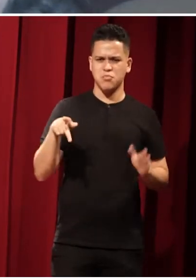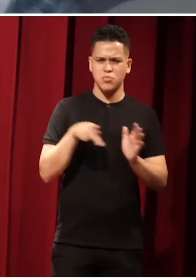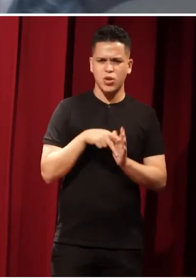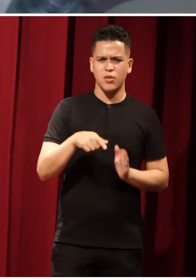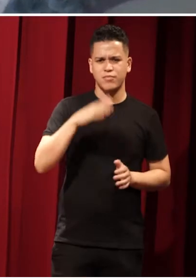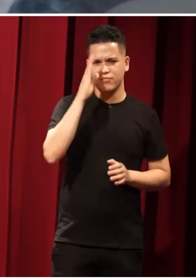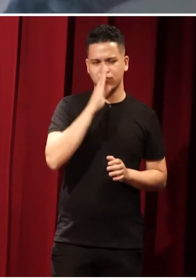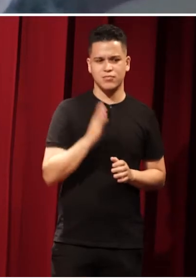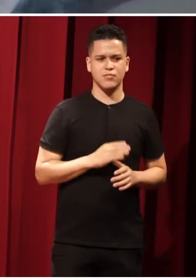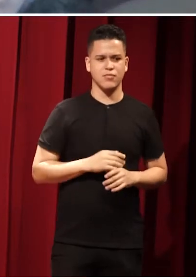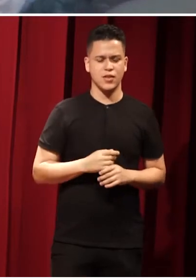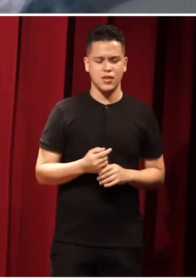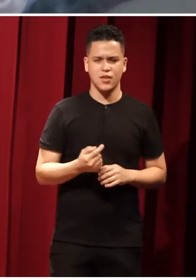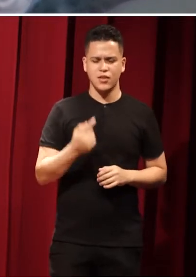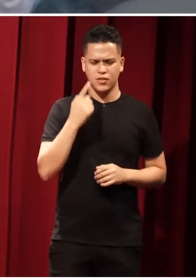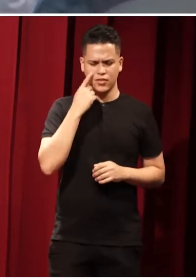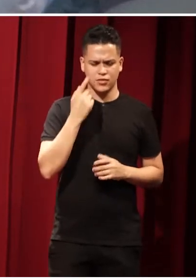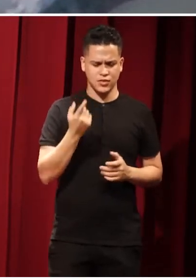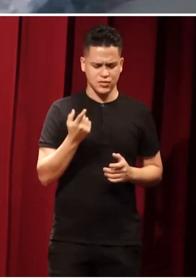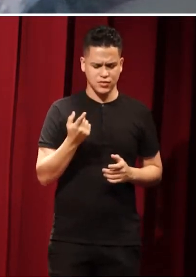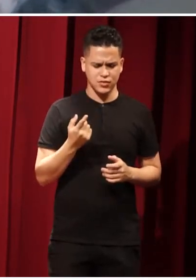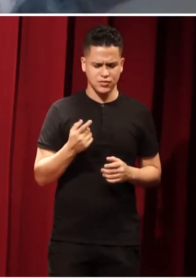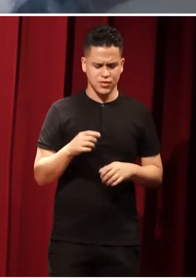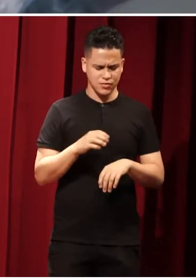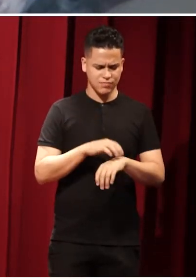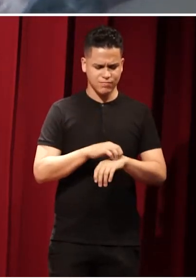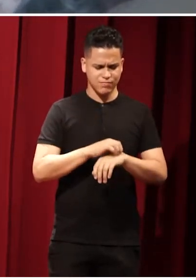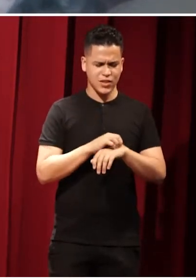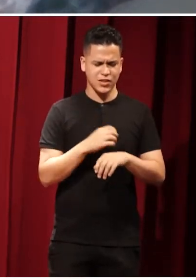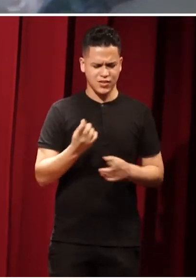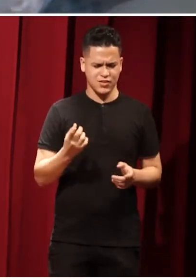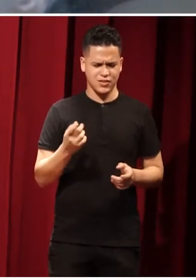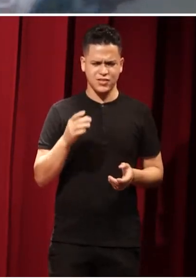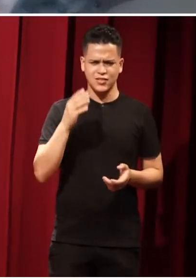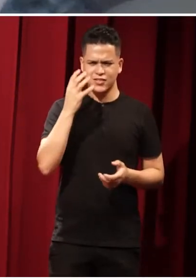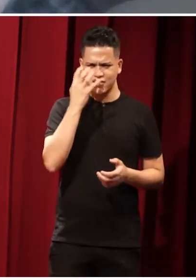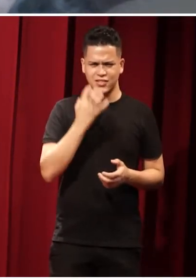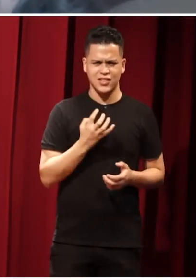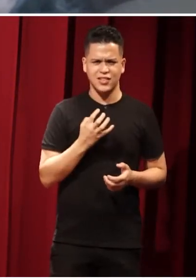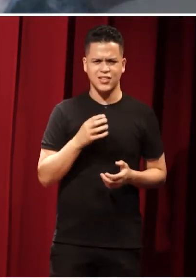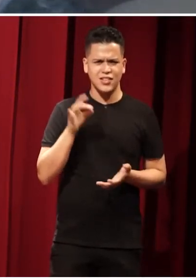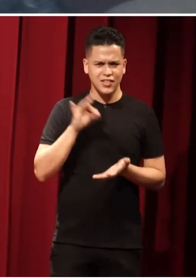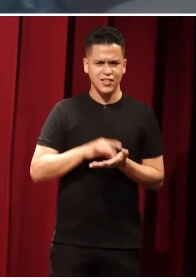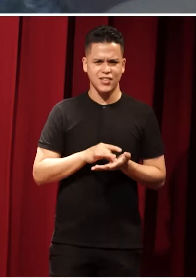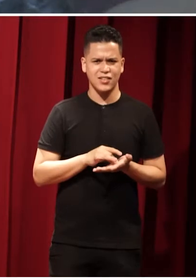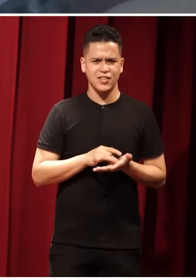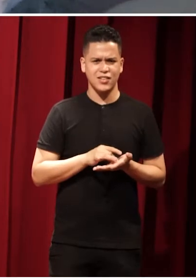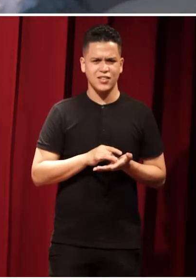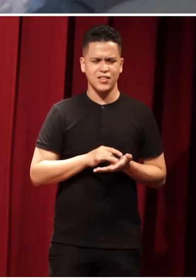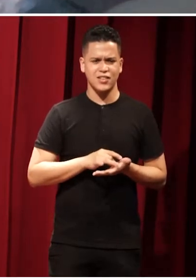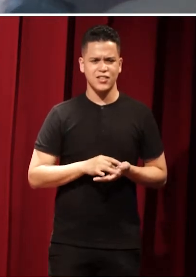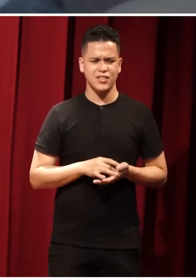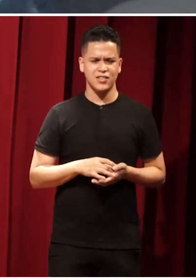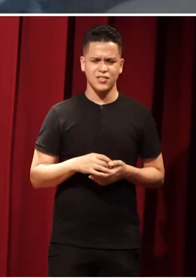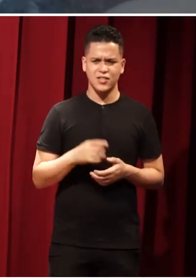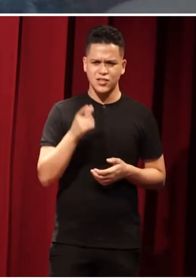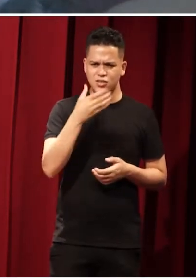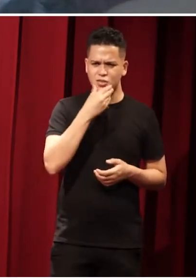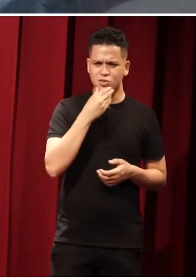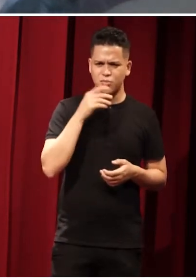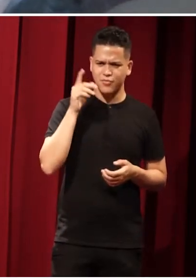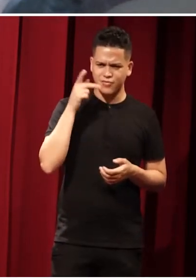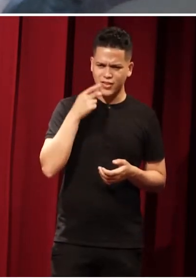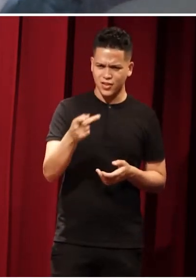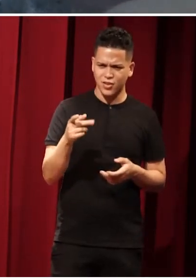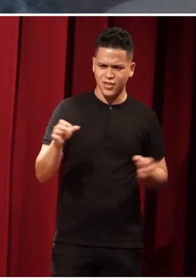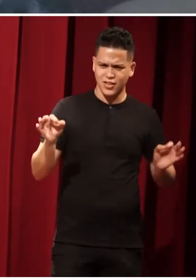nacionais. Nós vamos... Na hora eu me belisquei para ver se mas eu ouvi isso, eu estou ficando doido. Esse cara falou isso. Vamos